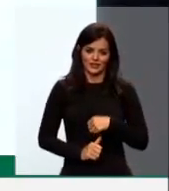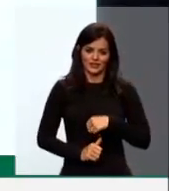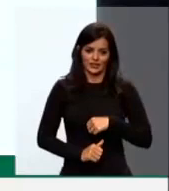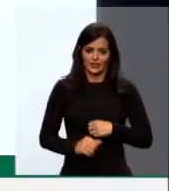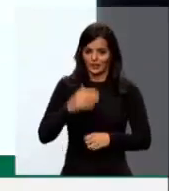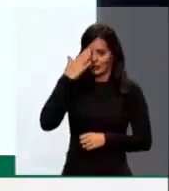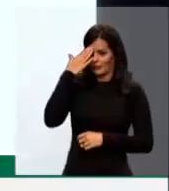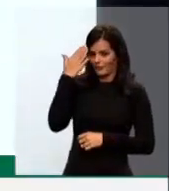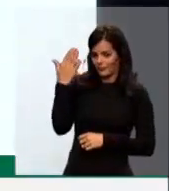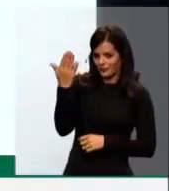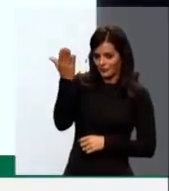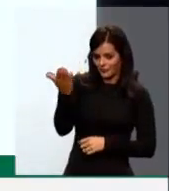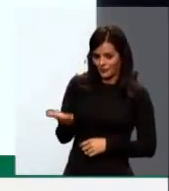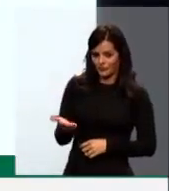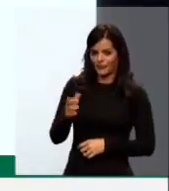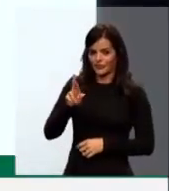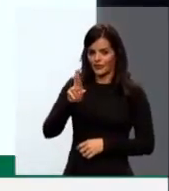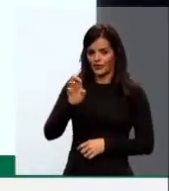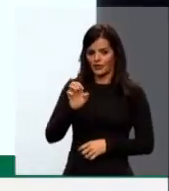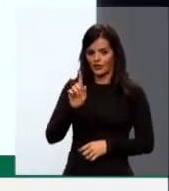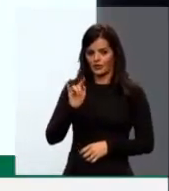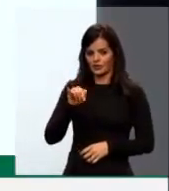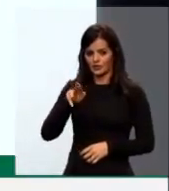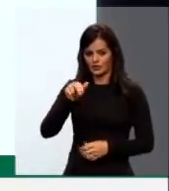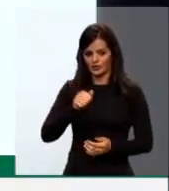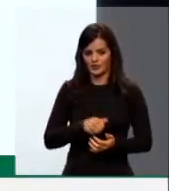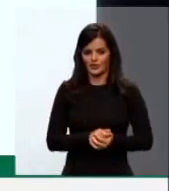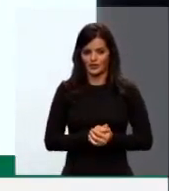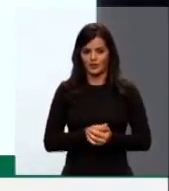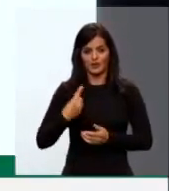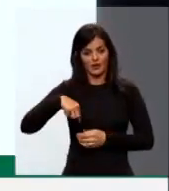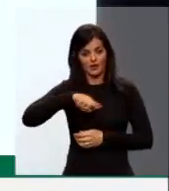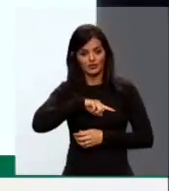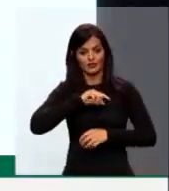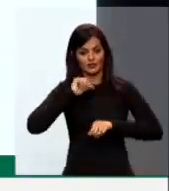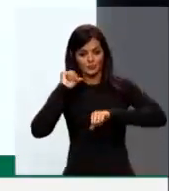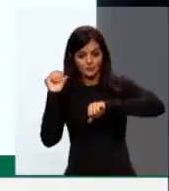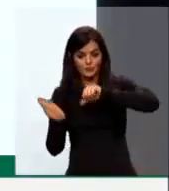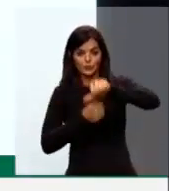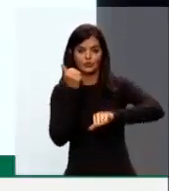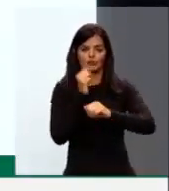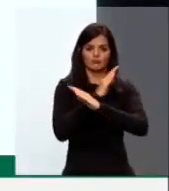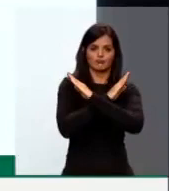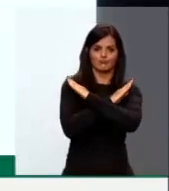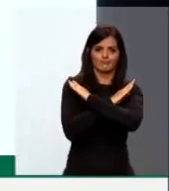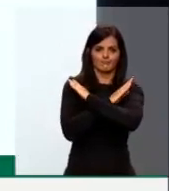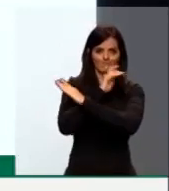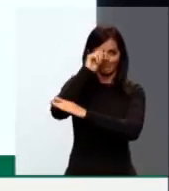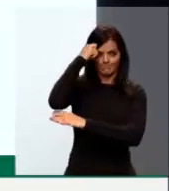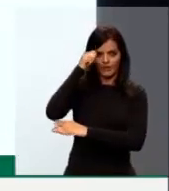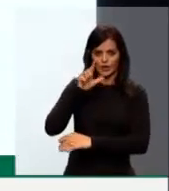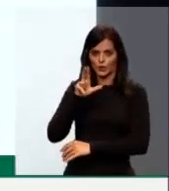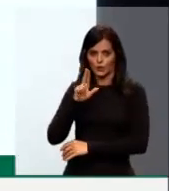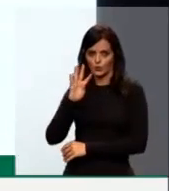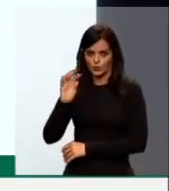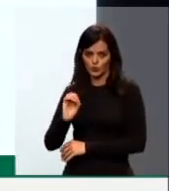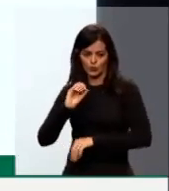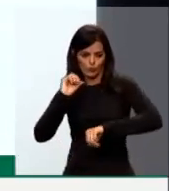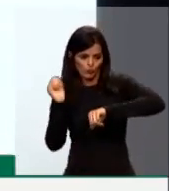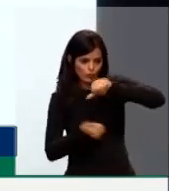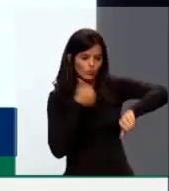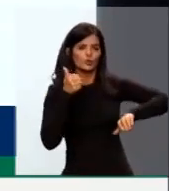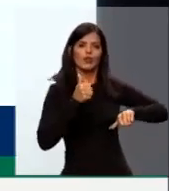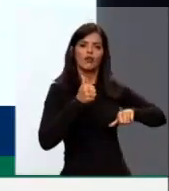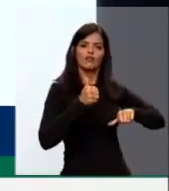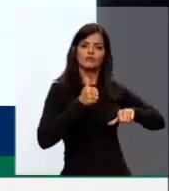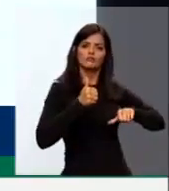Muito obrigada a você, doutora Regina. Há quanto tempo a gente vem transformando o luto em luta? Nós, descendentes de